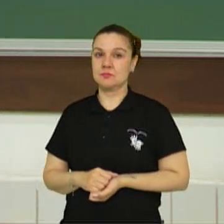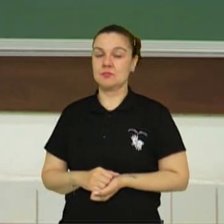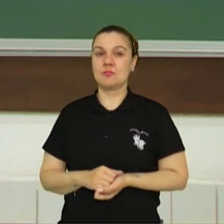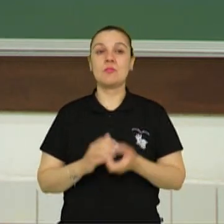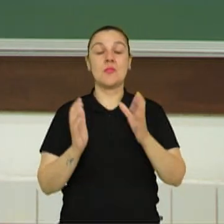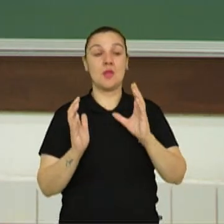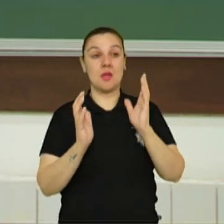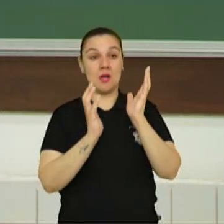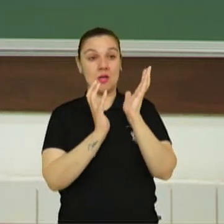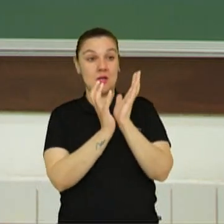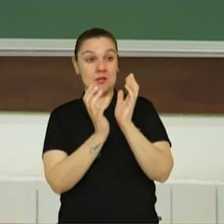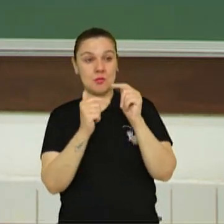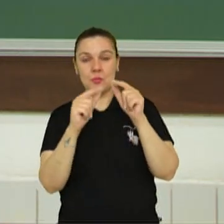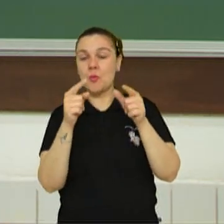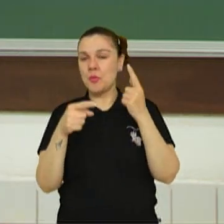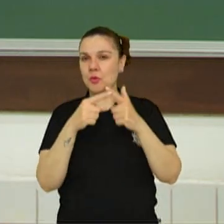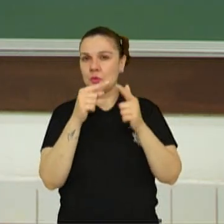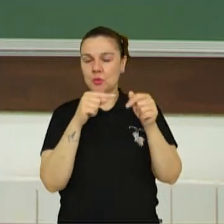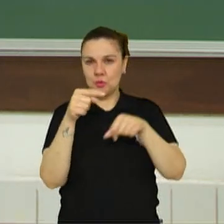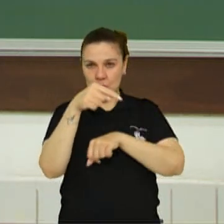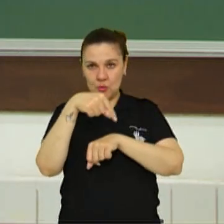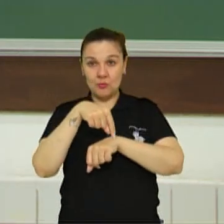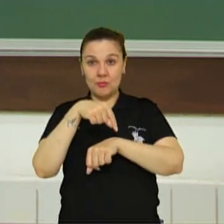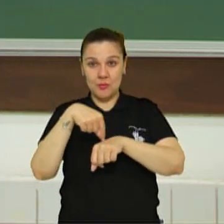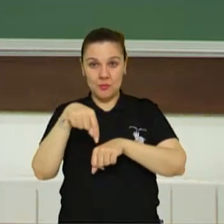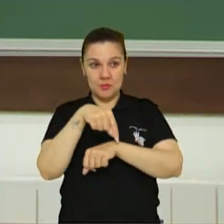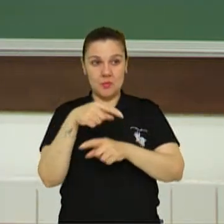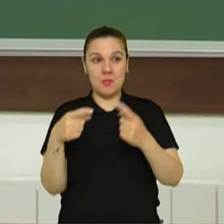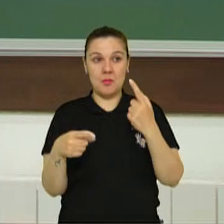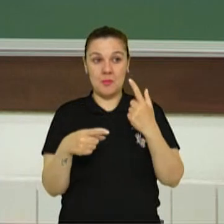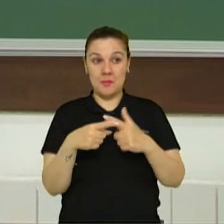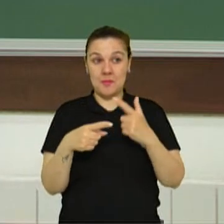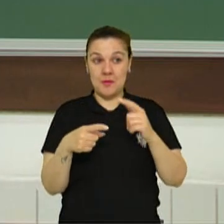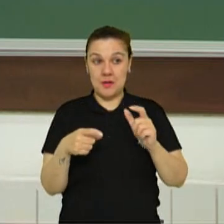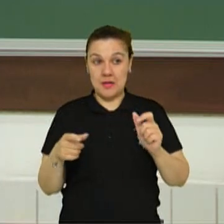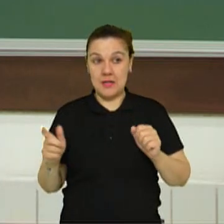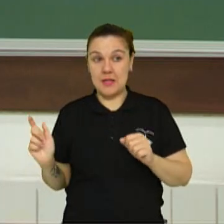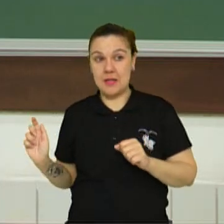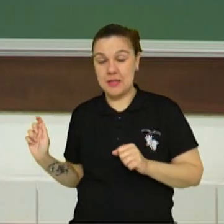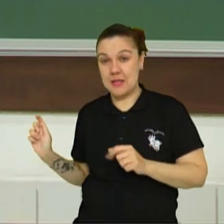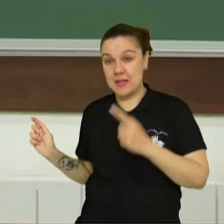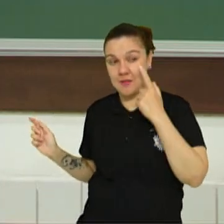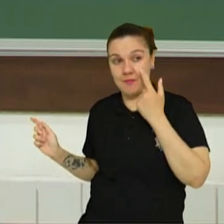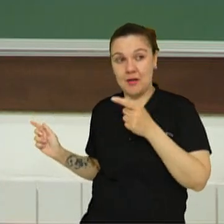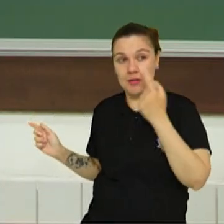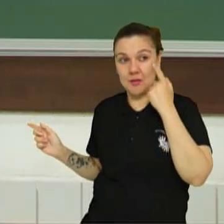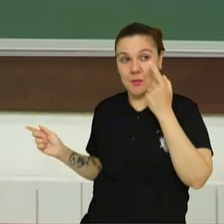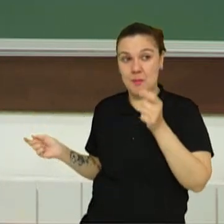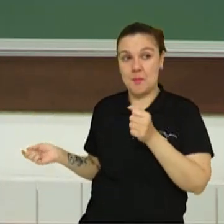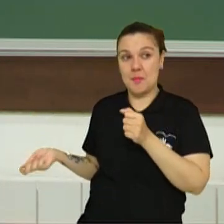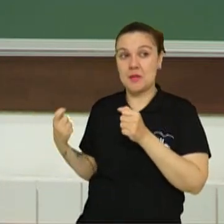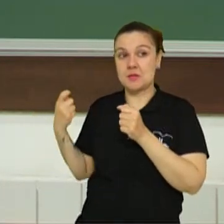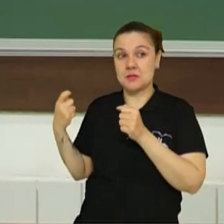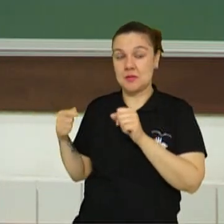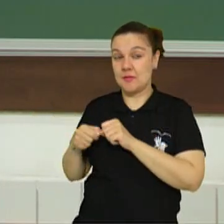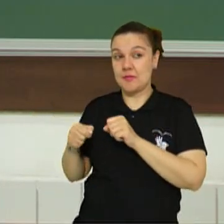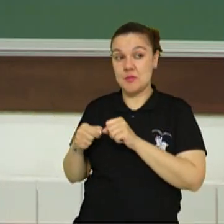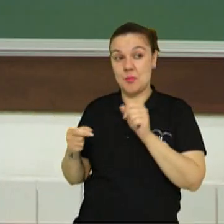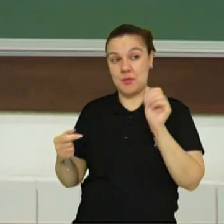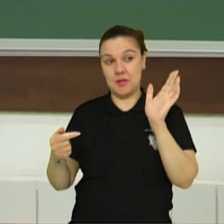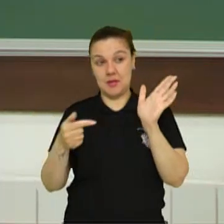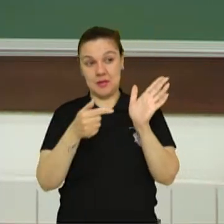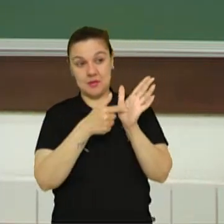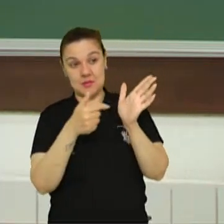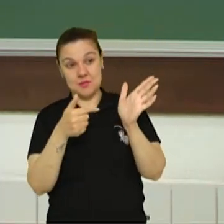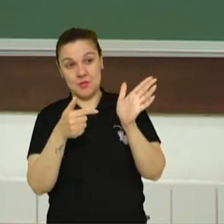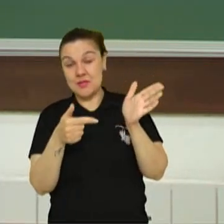tempo, né? Então, por que eu estou falando isso para vocês? Só para vocês entenderem que muitas vezes o atleta, quando ele vai para a bolinha, ele já vai pensando no que ele vai fazer. Porque quando ele tem